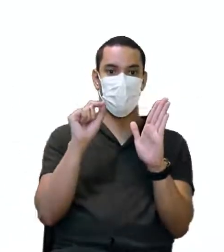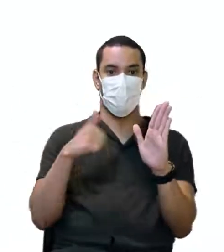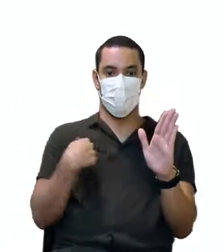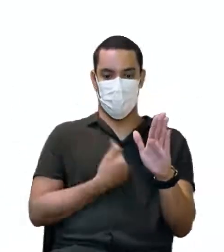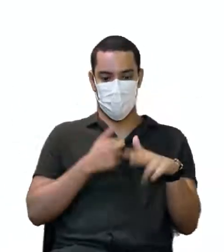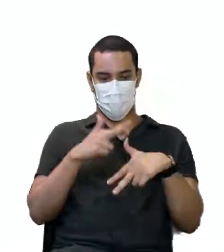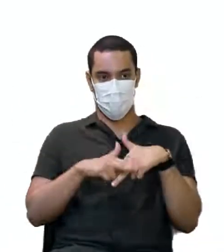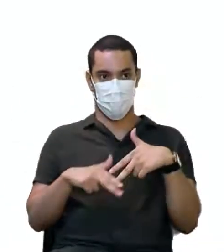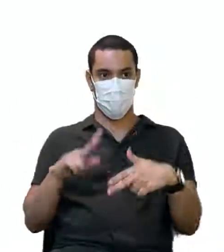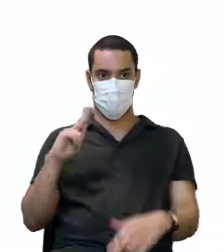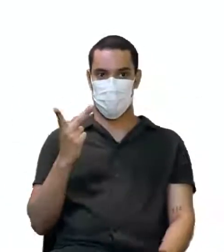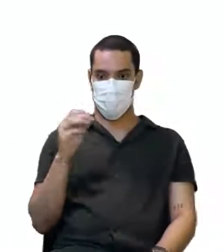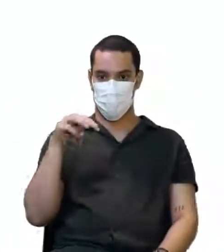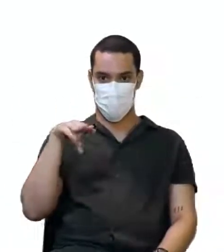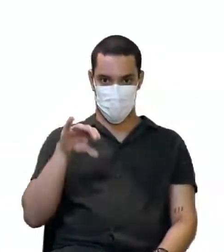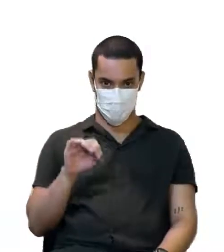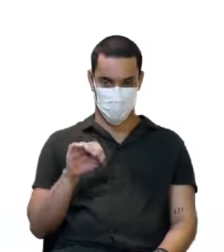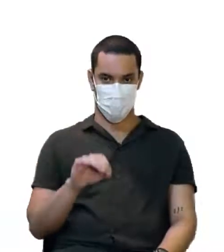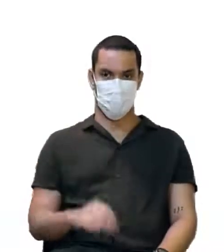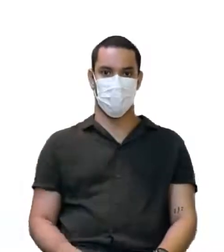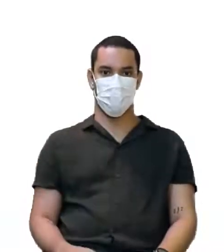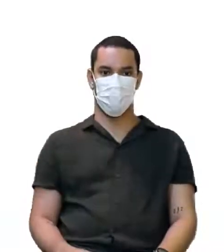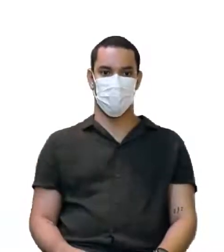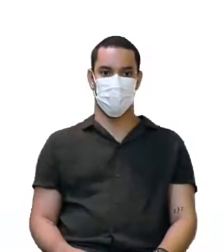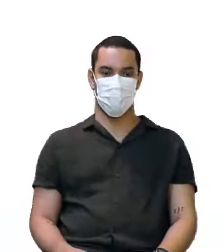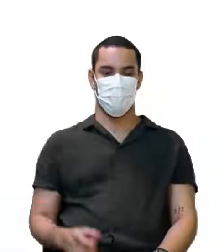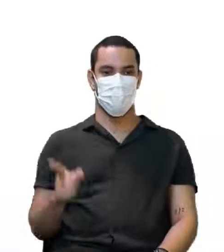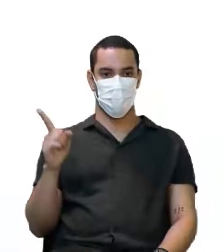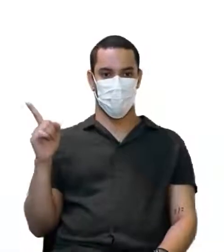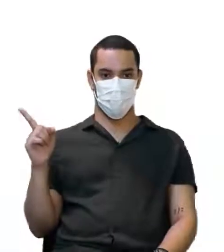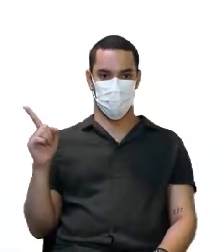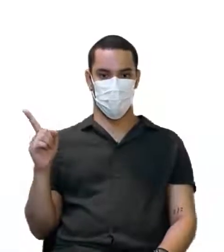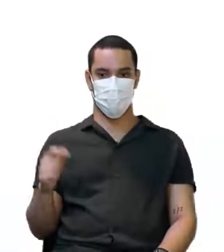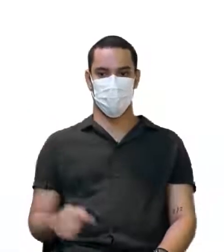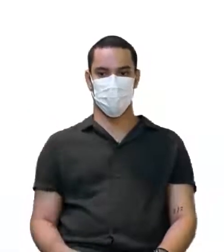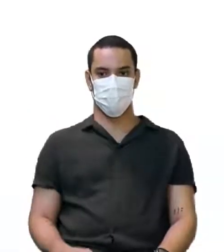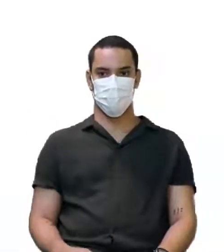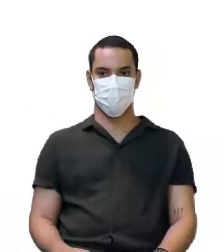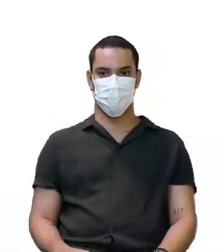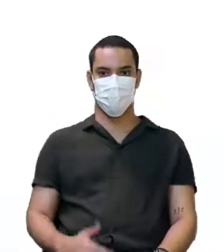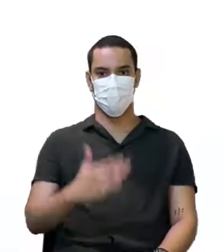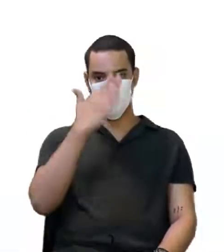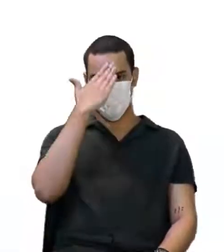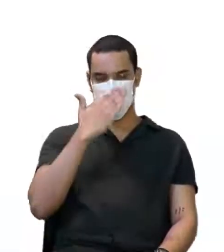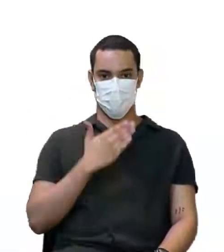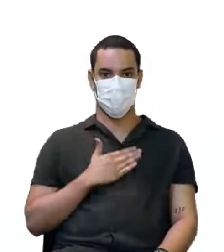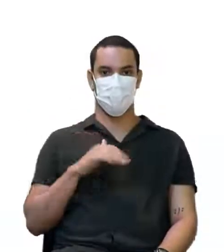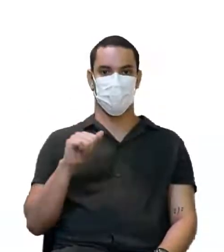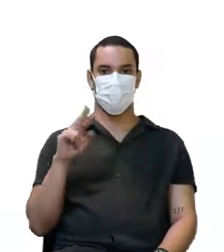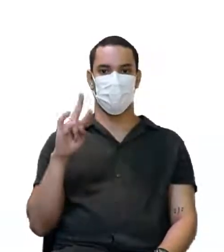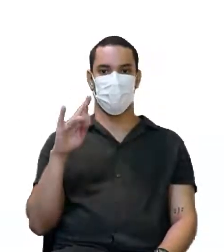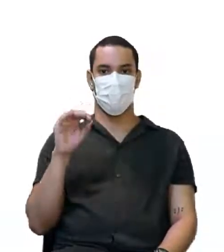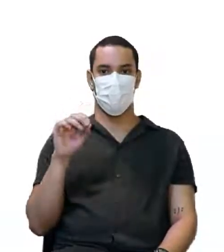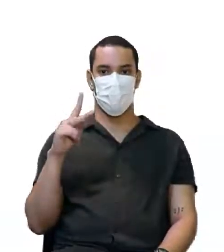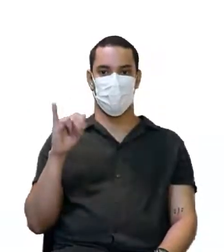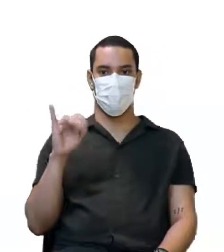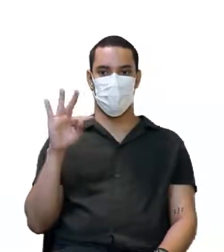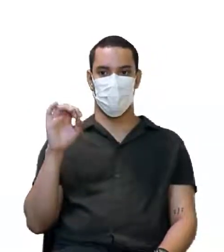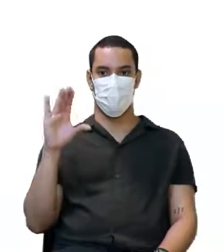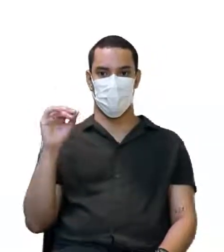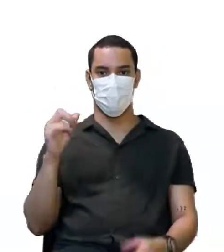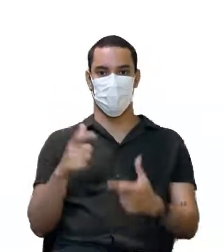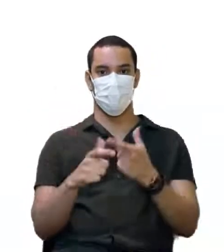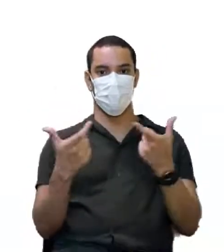gênero, que é o Homo, tá bom? Olha lá. O corpo dos australopithecus era coberto de